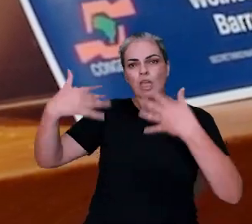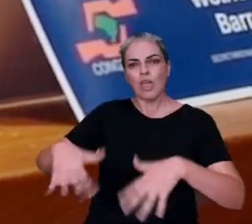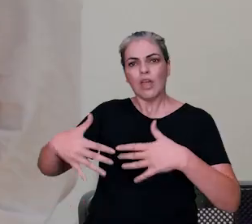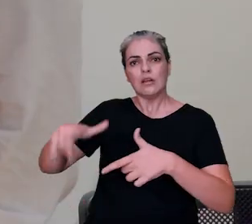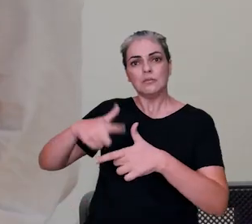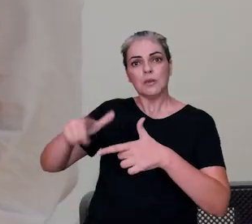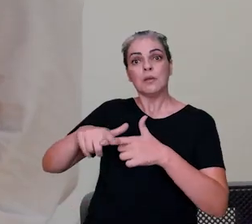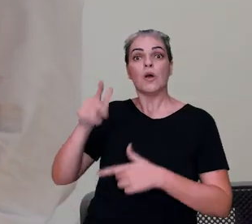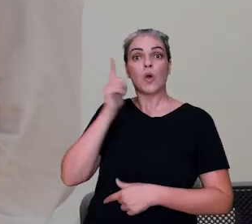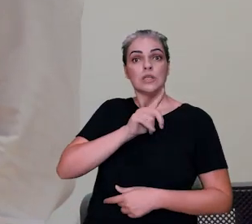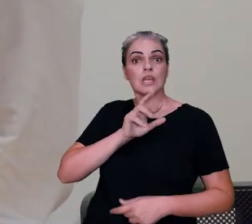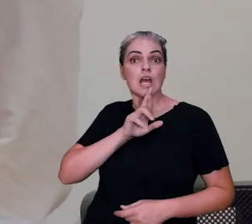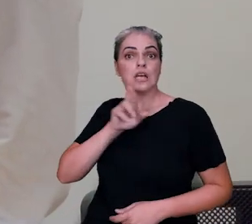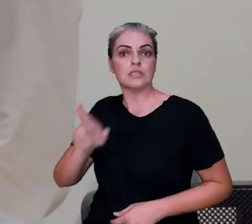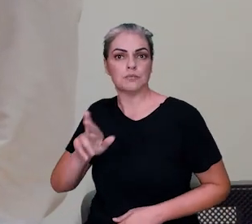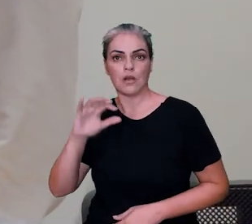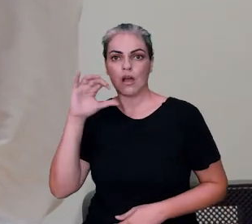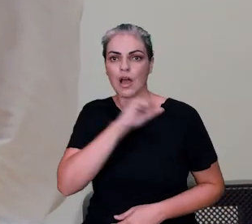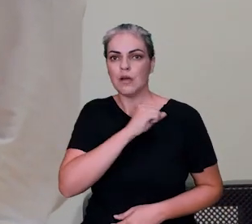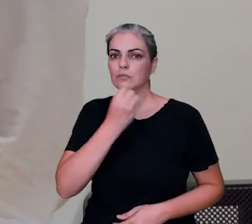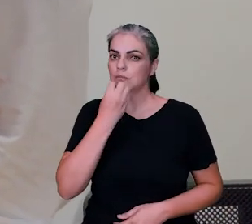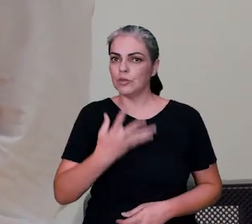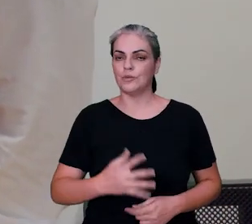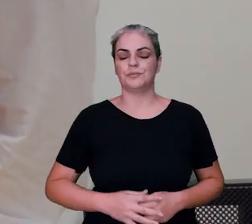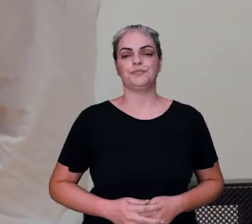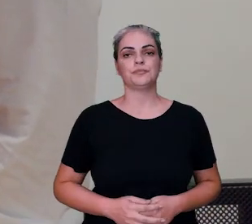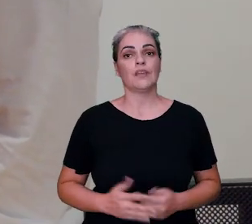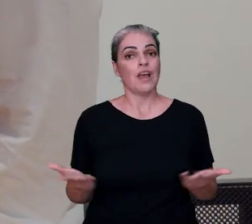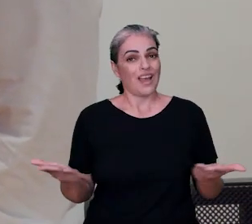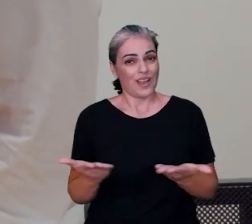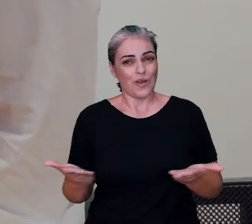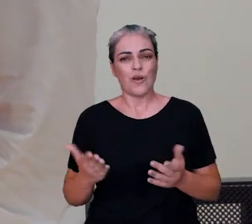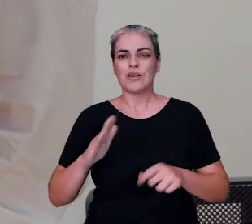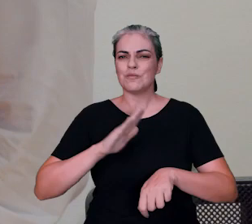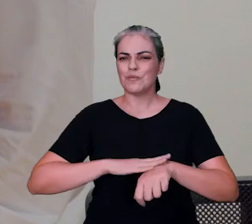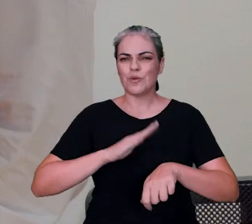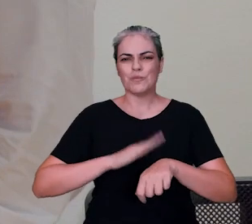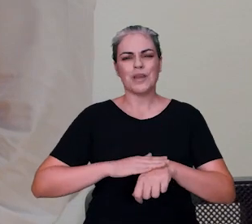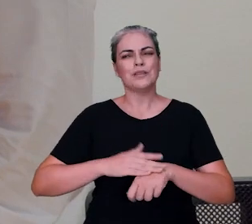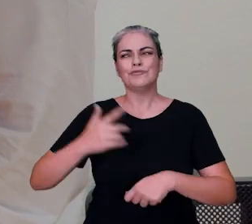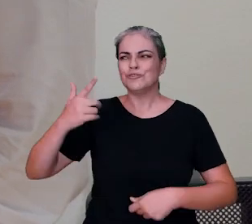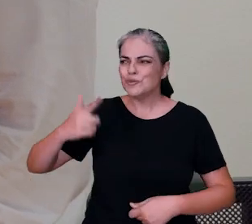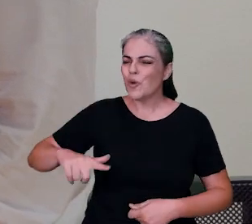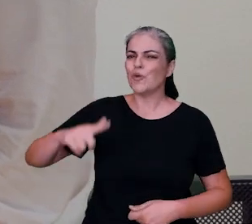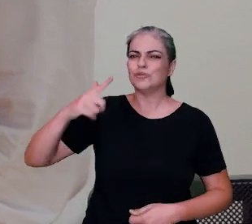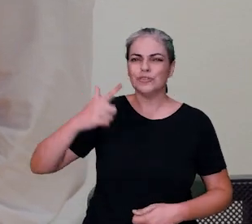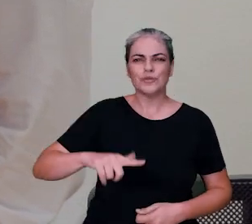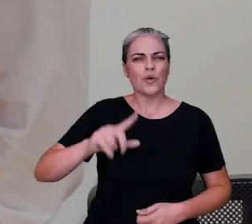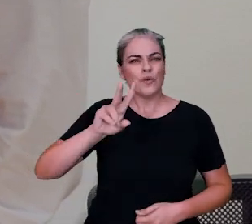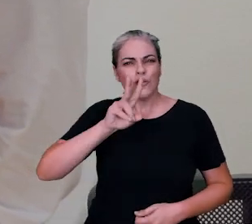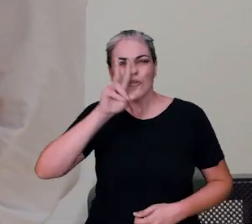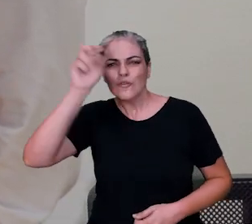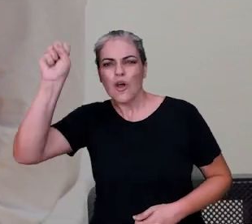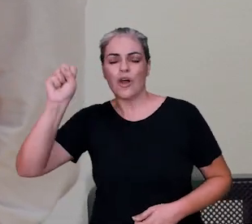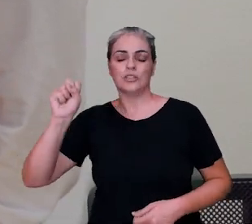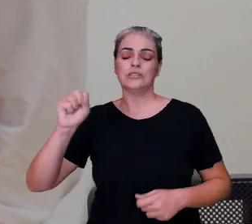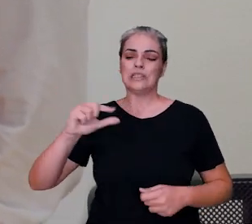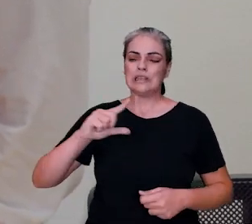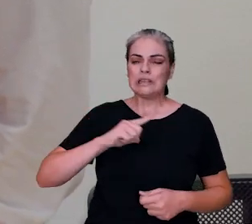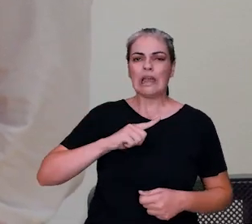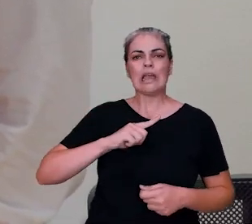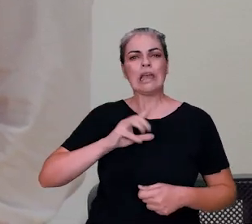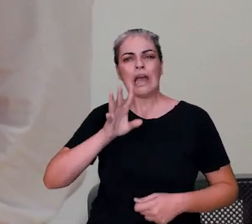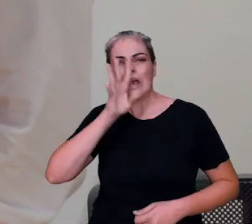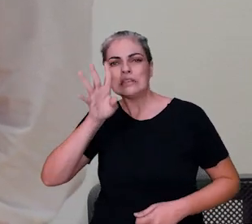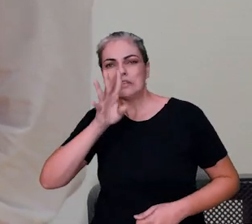ocorrido o problema. Nós agora estamos vivendo em situações mais frequentes e intensas, seja por falta ou